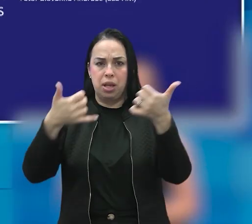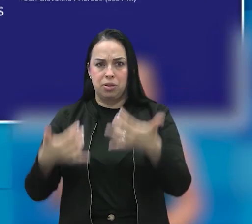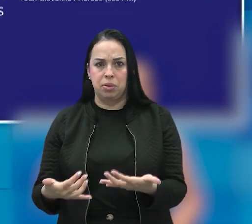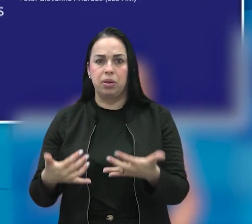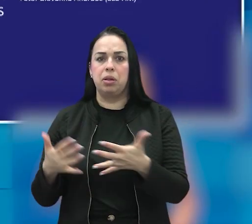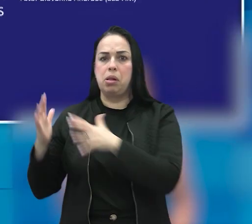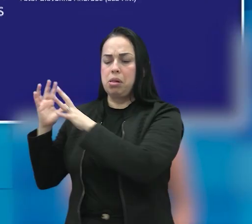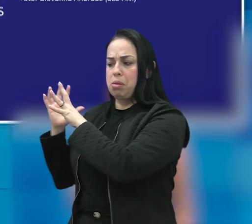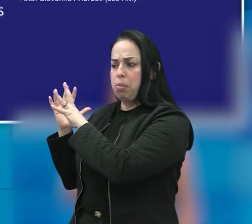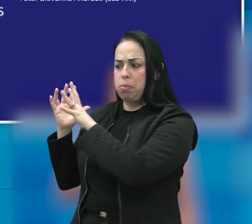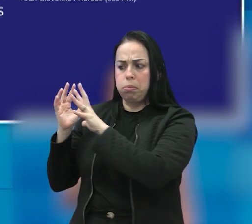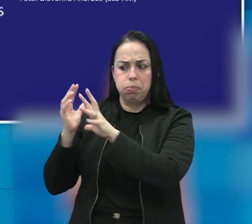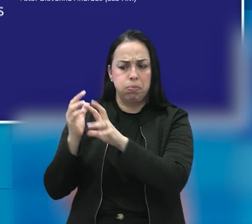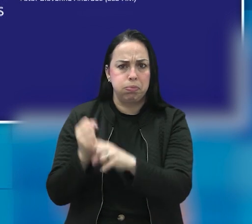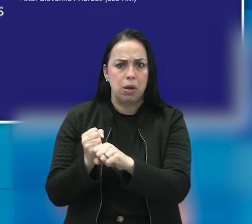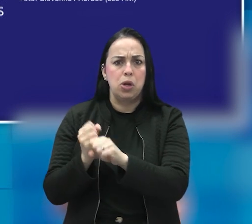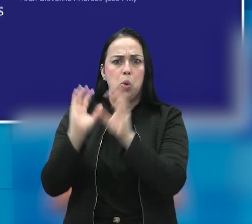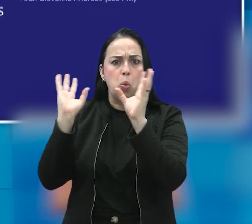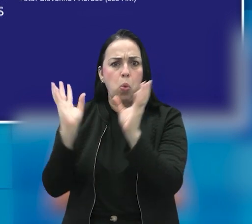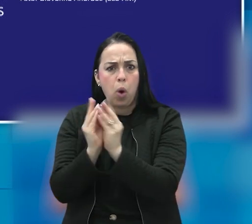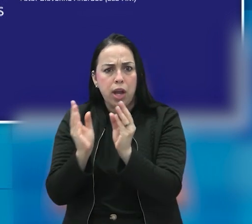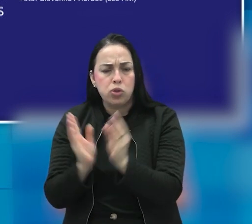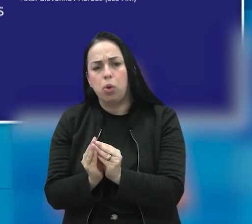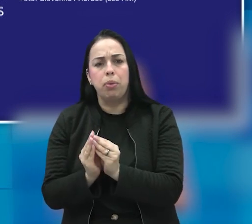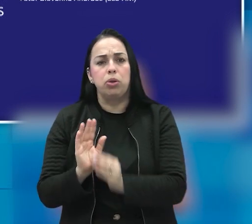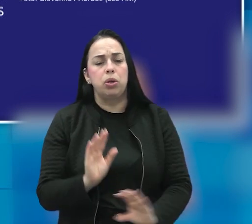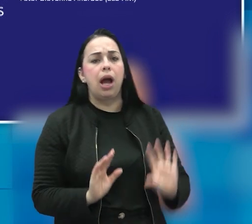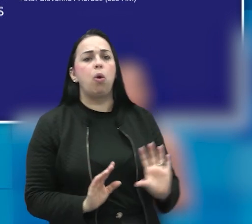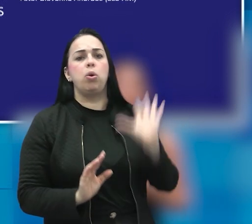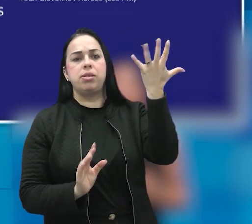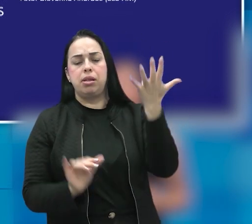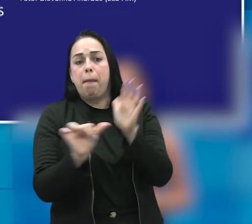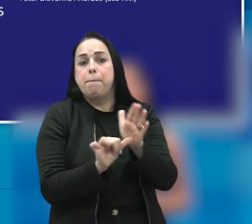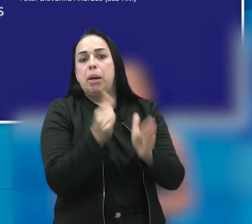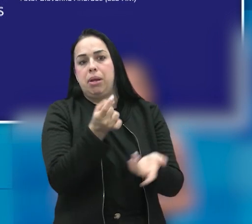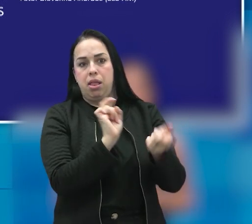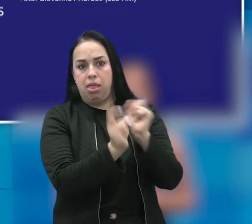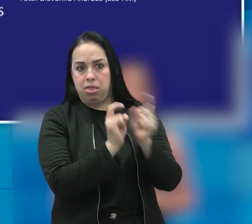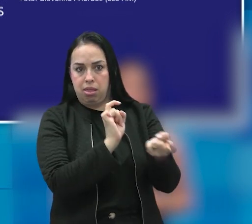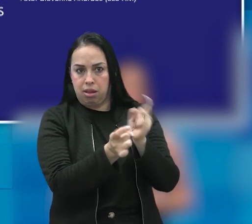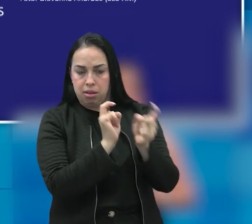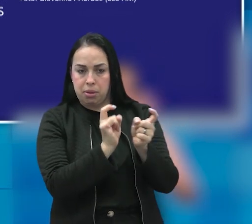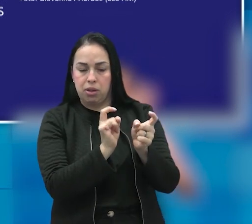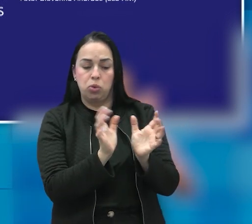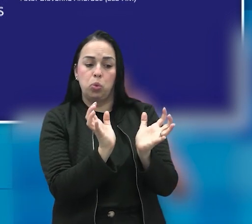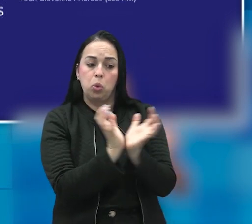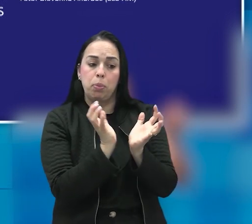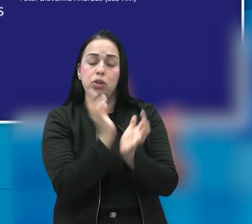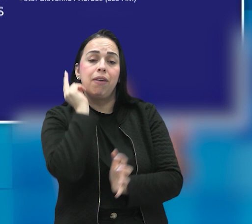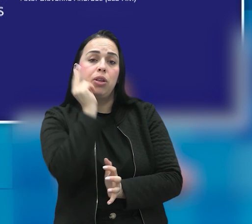Ele fez um balanço das demandas levantadas por pais e familiares durante a primeira reunião do ano da